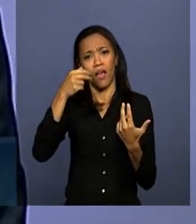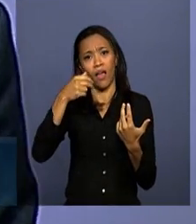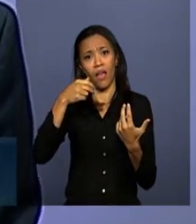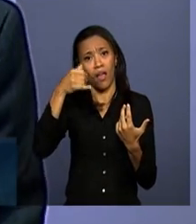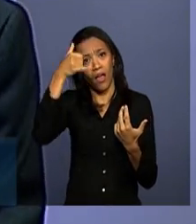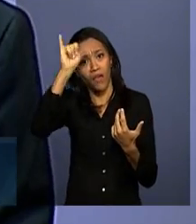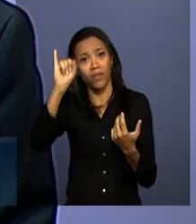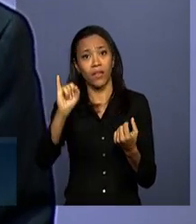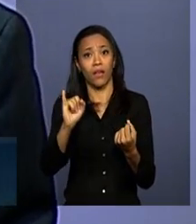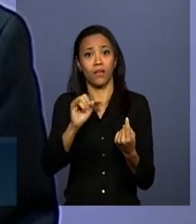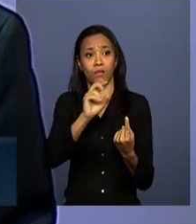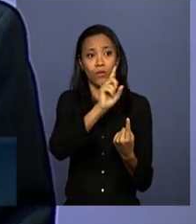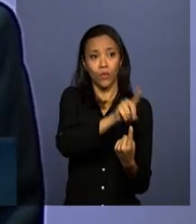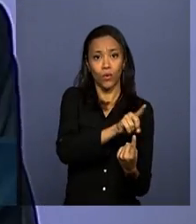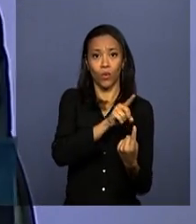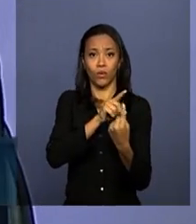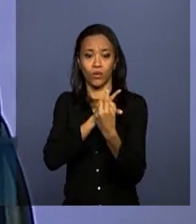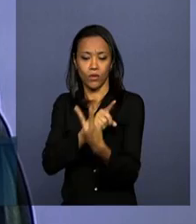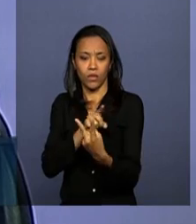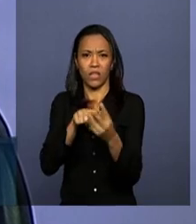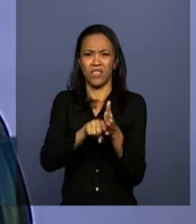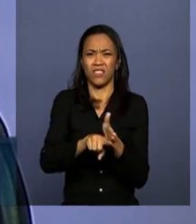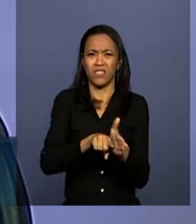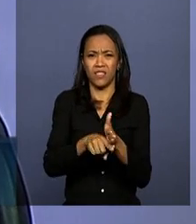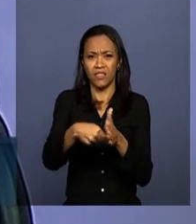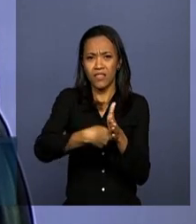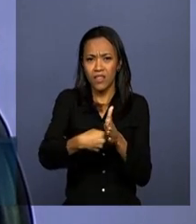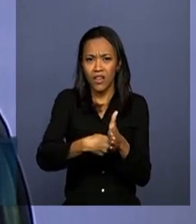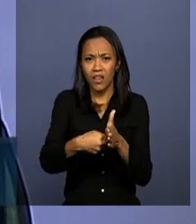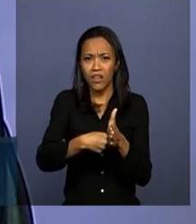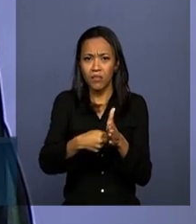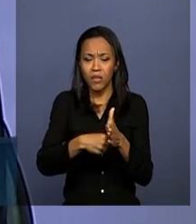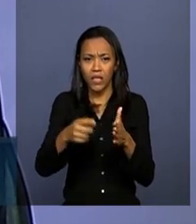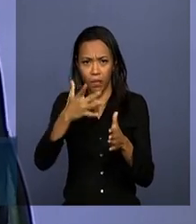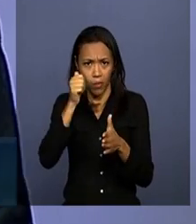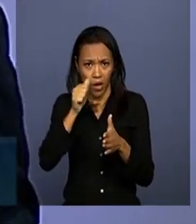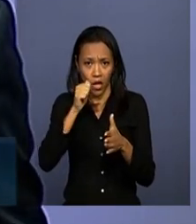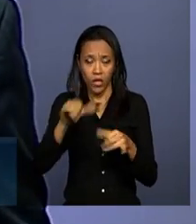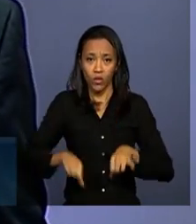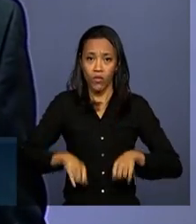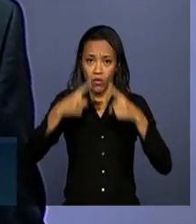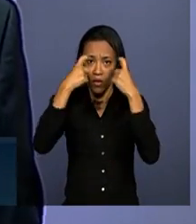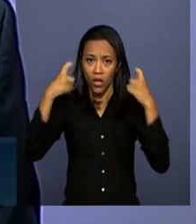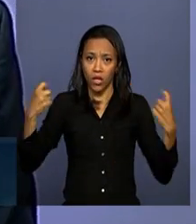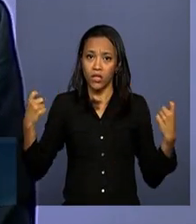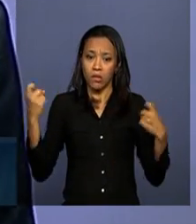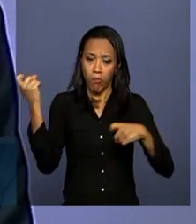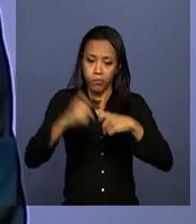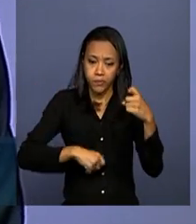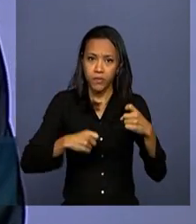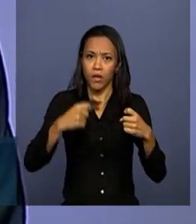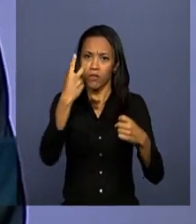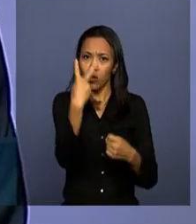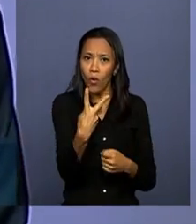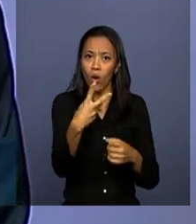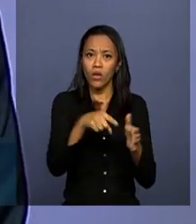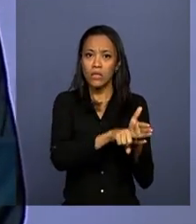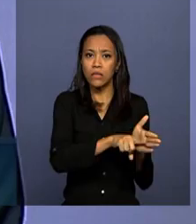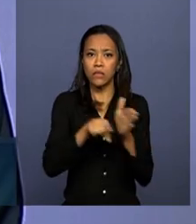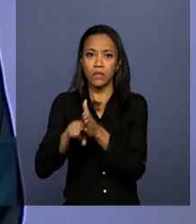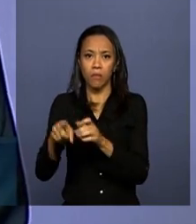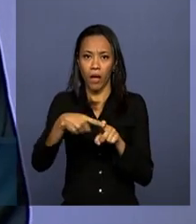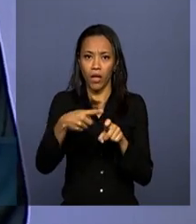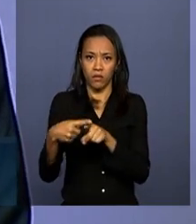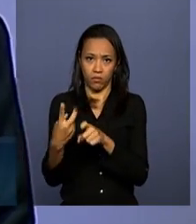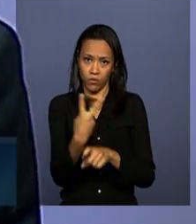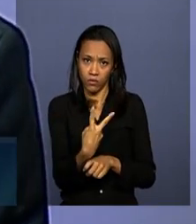é uma situação, de fato, para a mulher vítima de violência, estarrecedora. Né? Nós já tínhamos 15